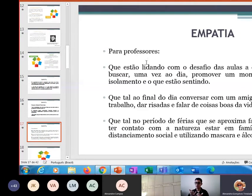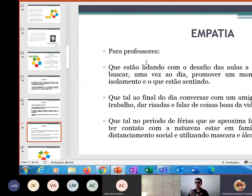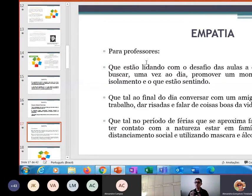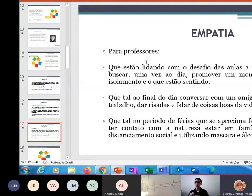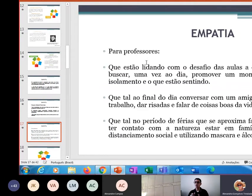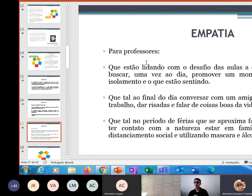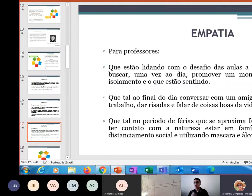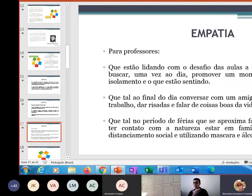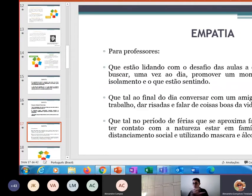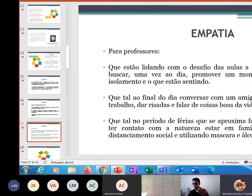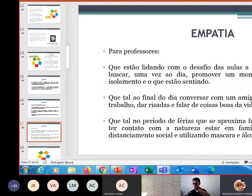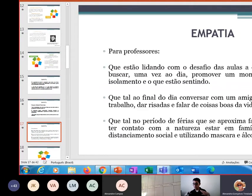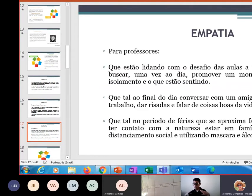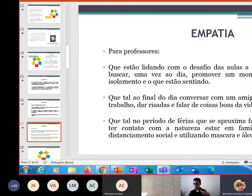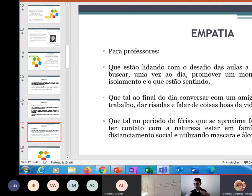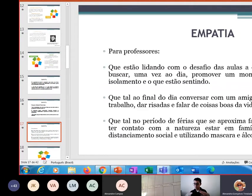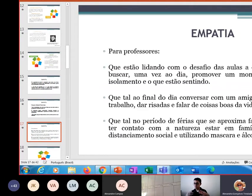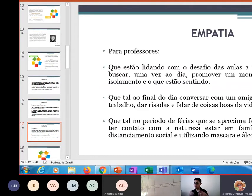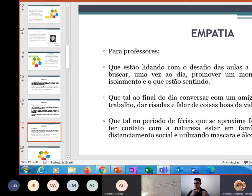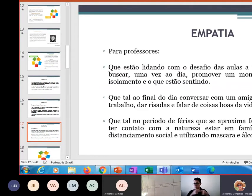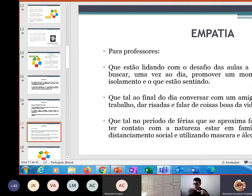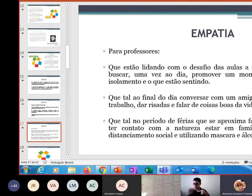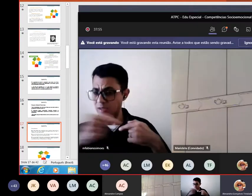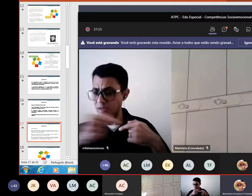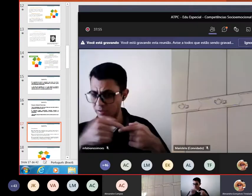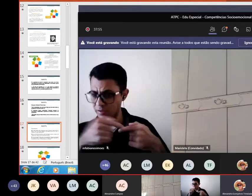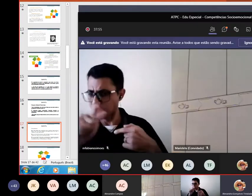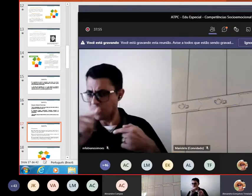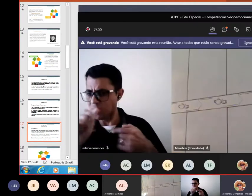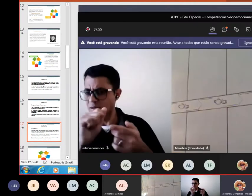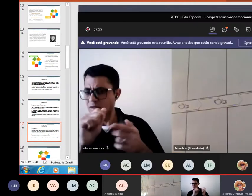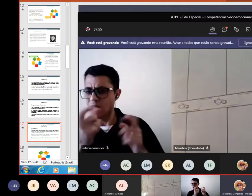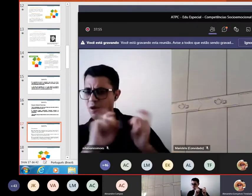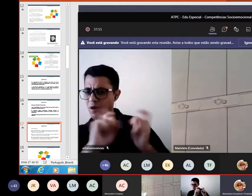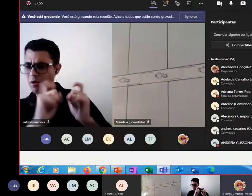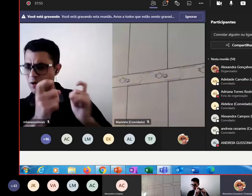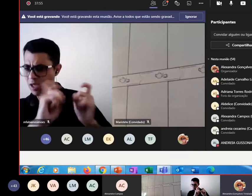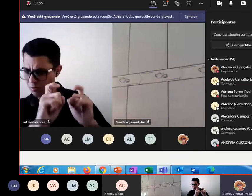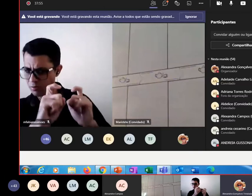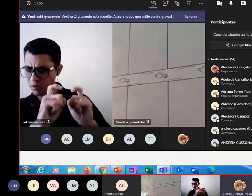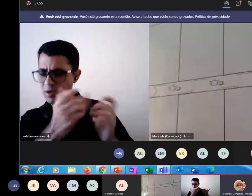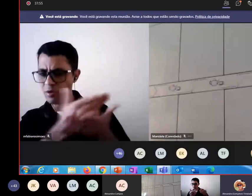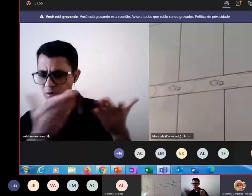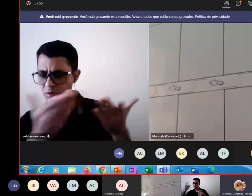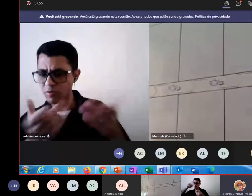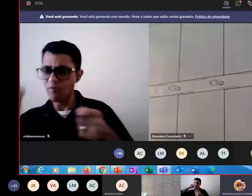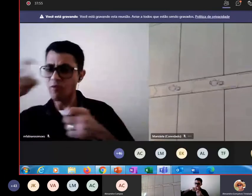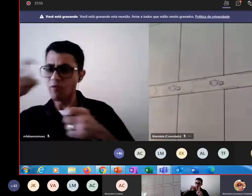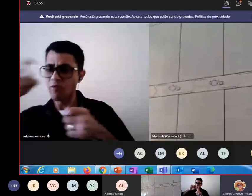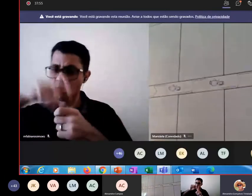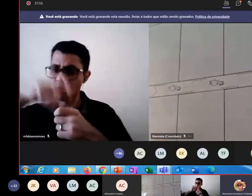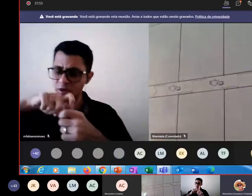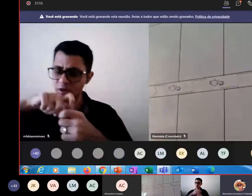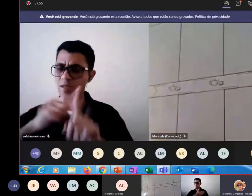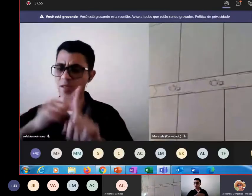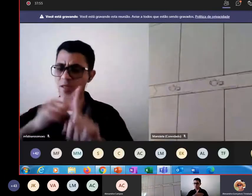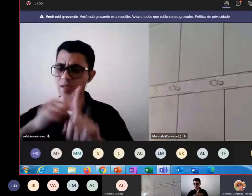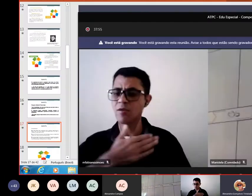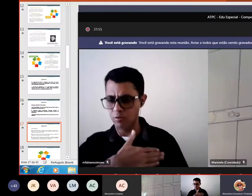E as férias? As férias estão aí. Semana que vem não tem ATPC. Nós já vamos voltar na próxima